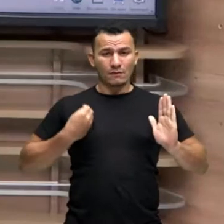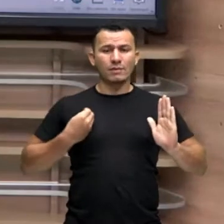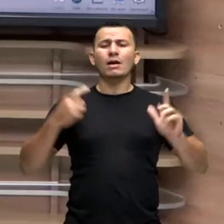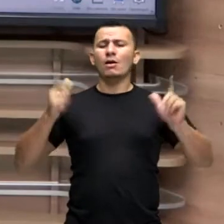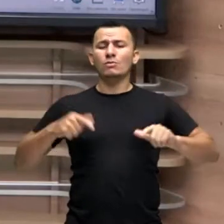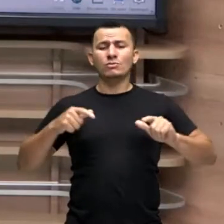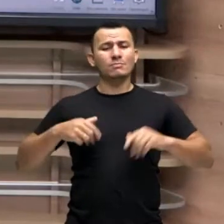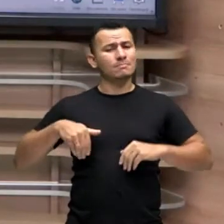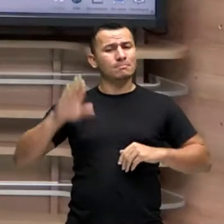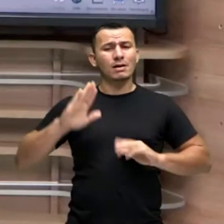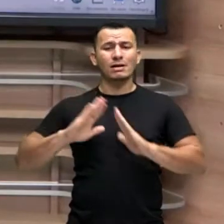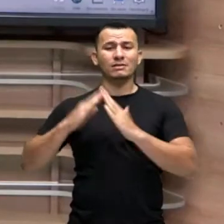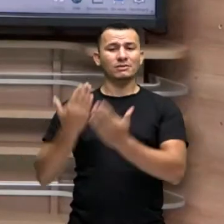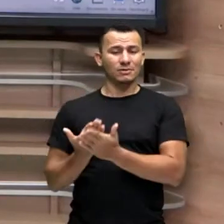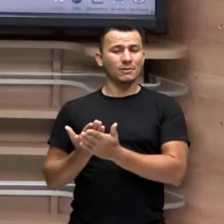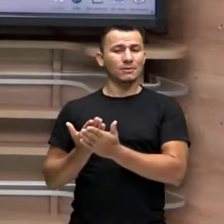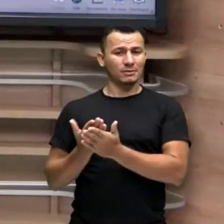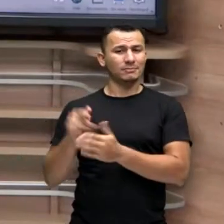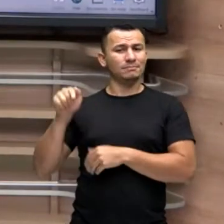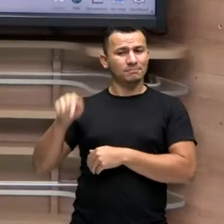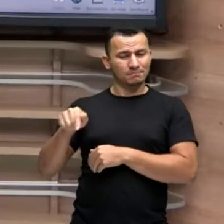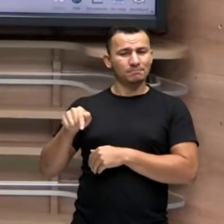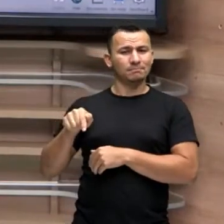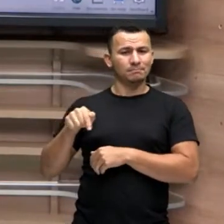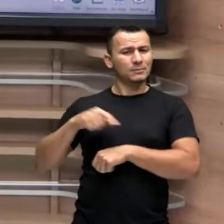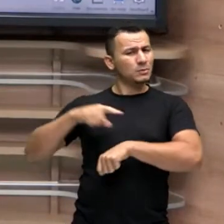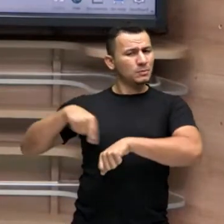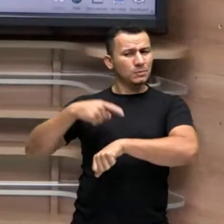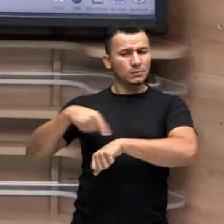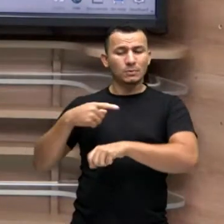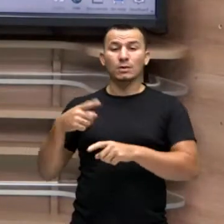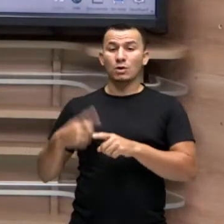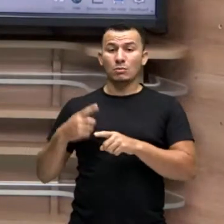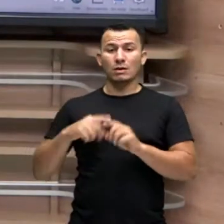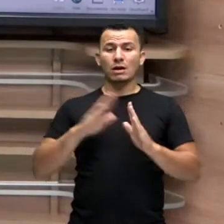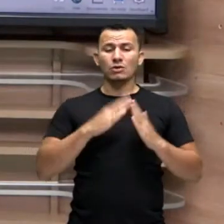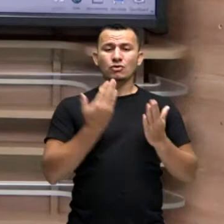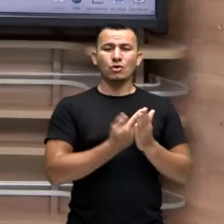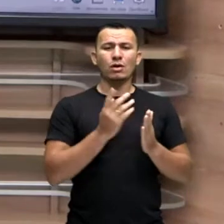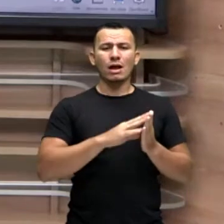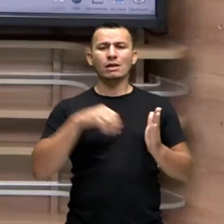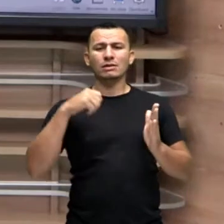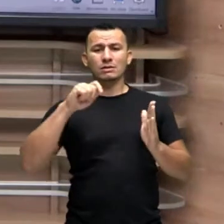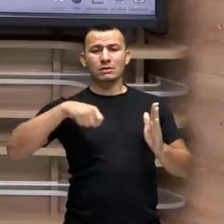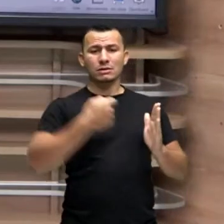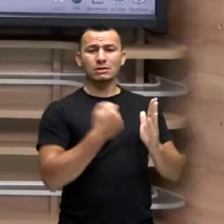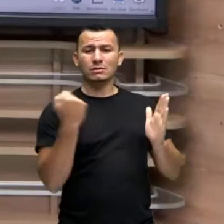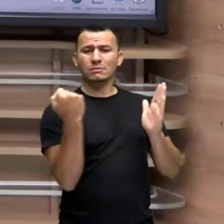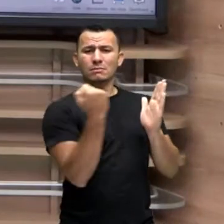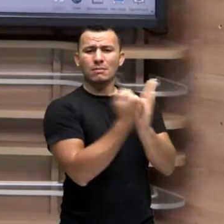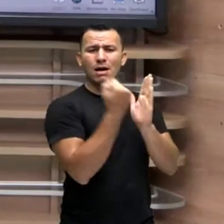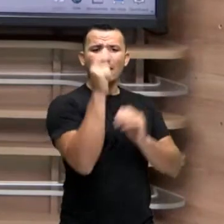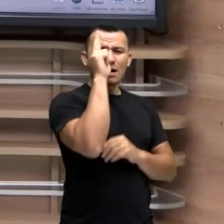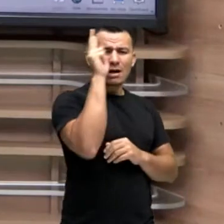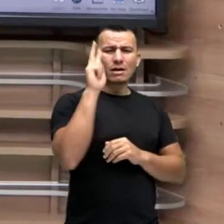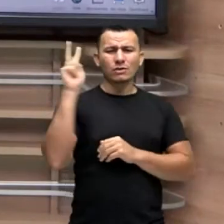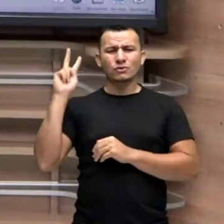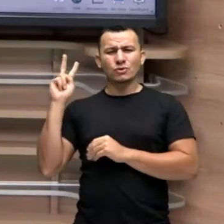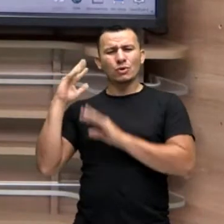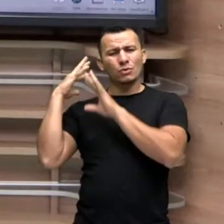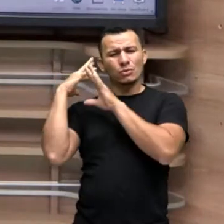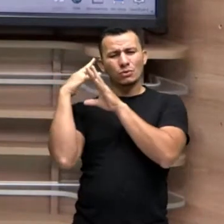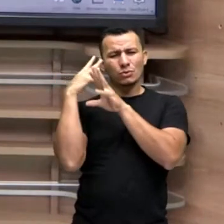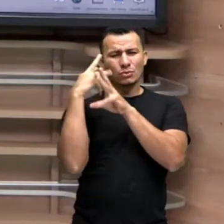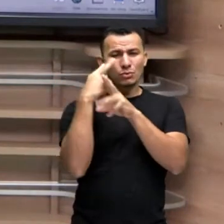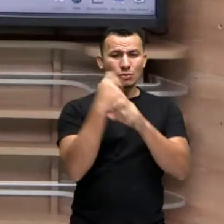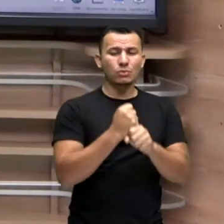escola e a escola é um chão que marca vidas o parque história bom